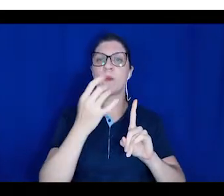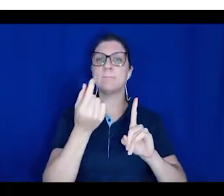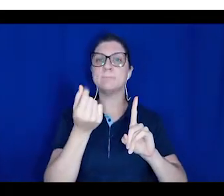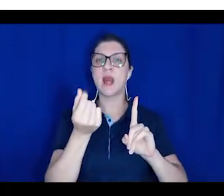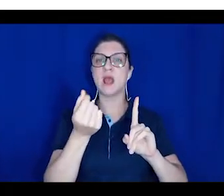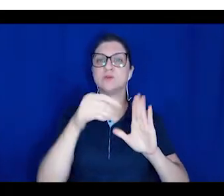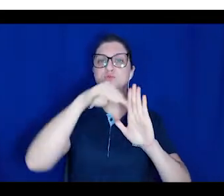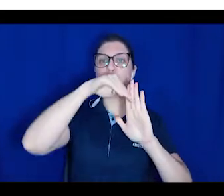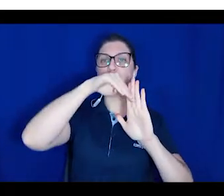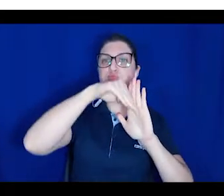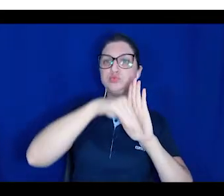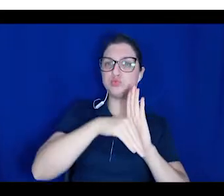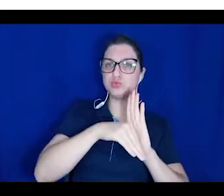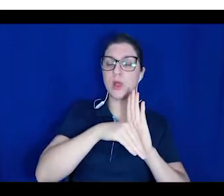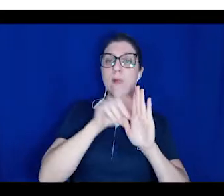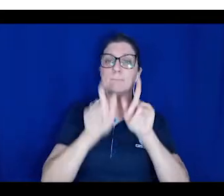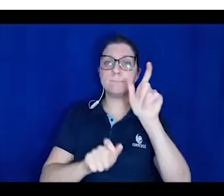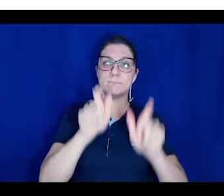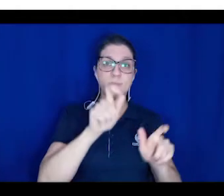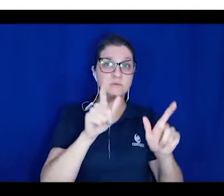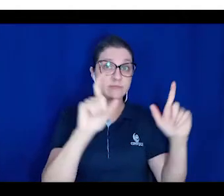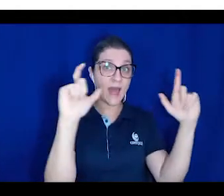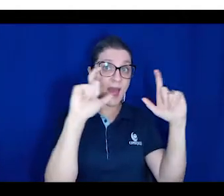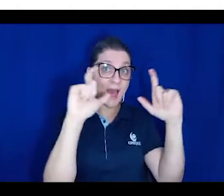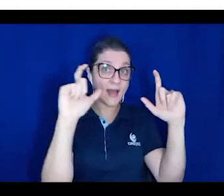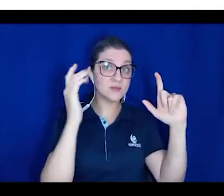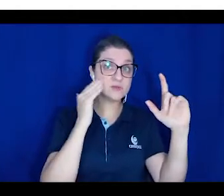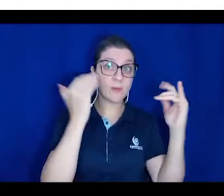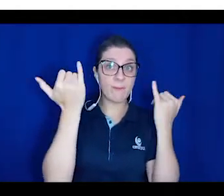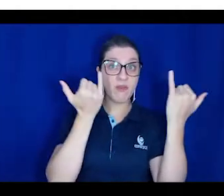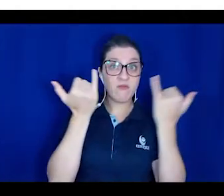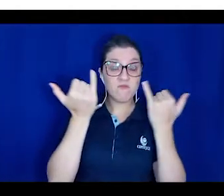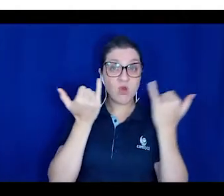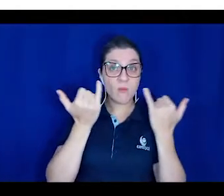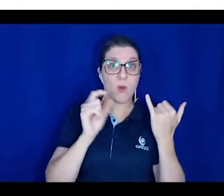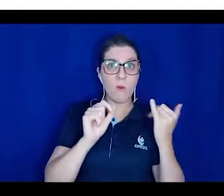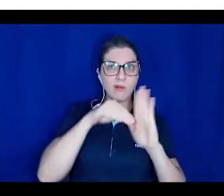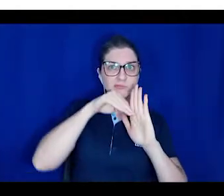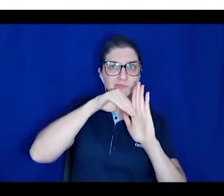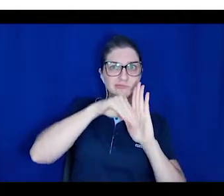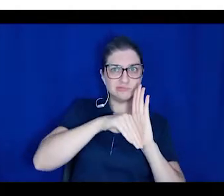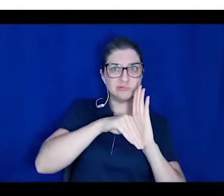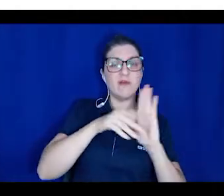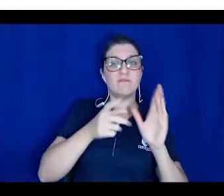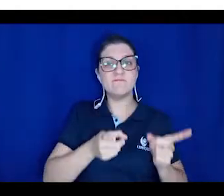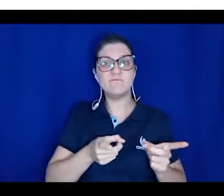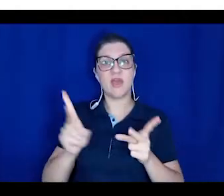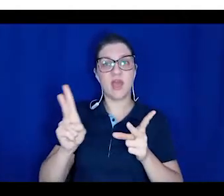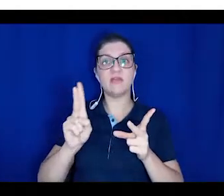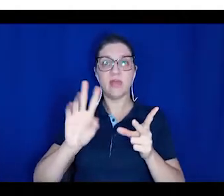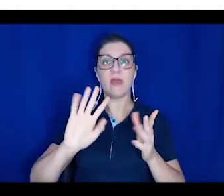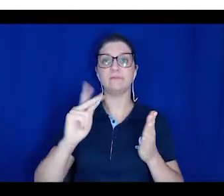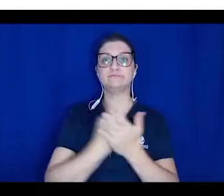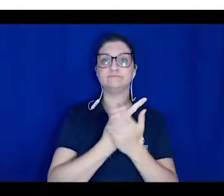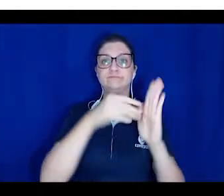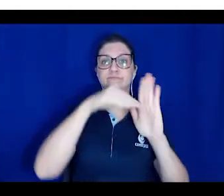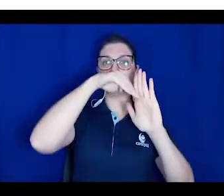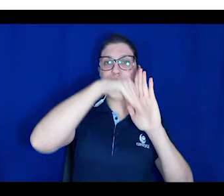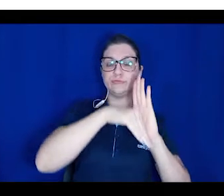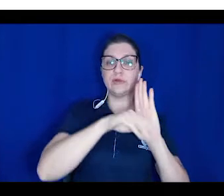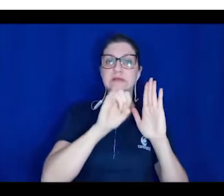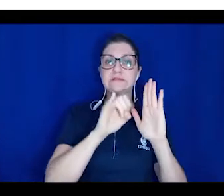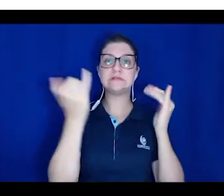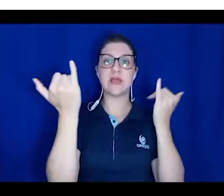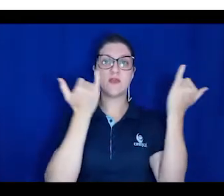pessoas que estão atentas a essas informações e acabam vendendo as suas ações, fazendo com que o preço caia. Sai uma notícia ruim,